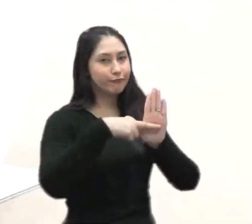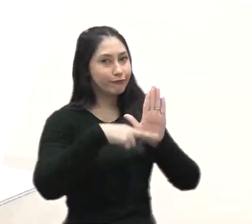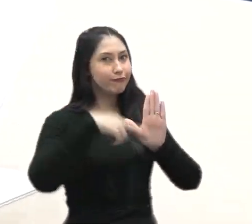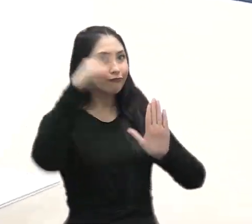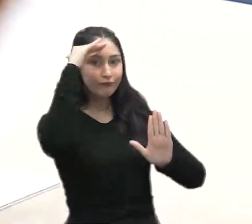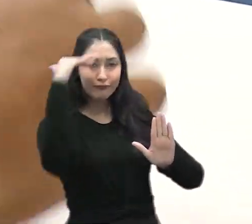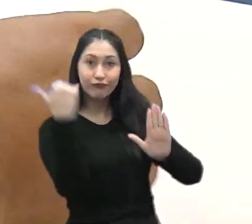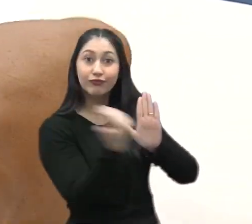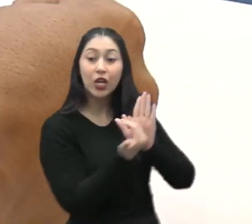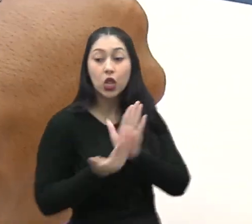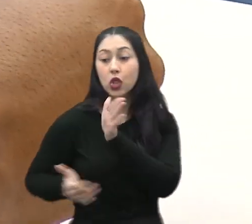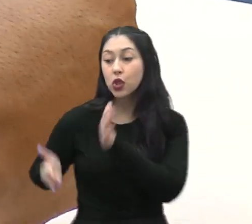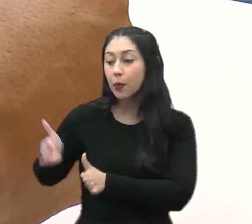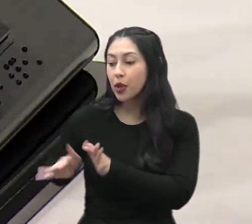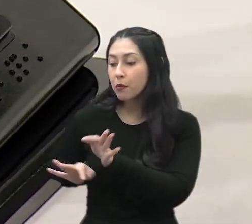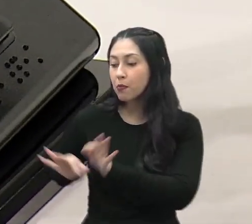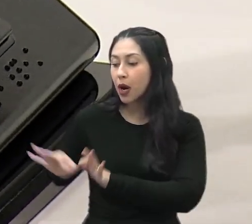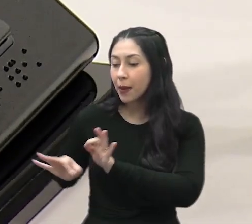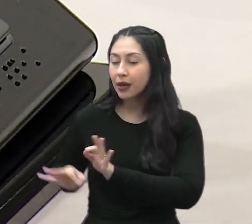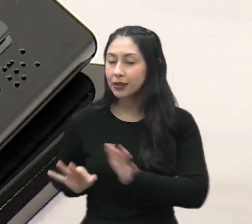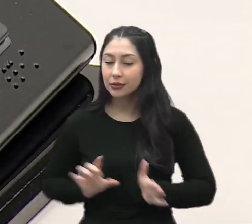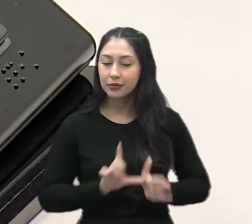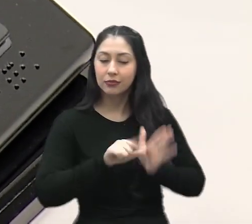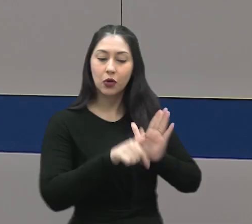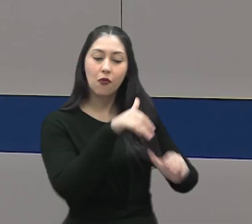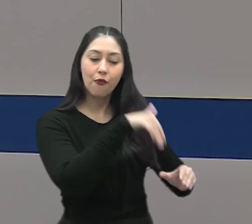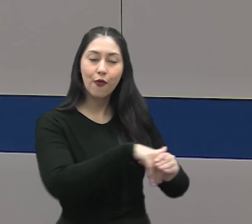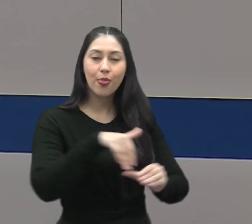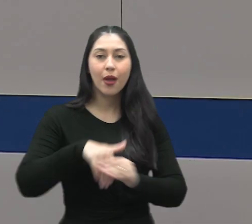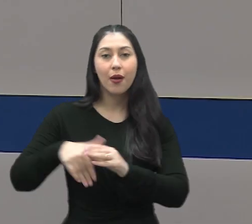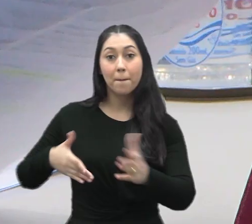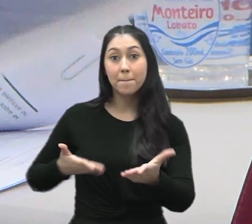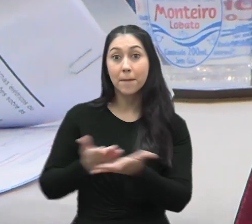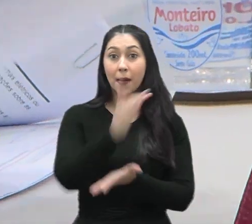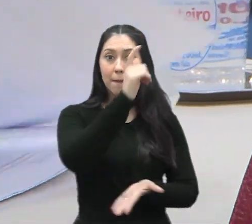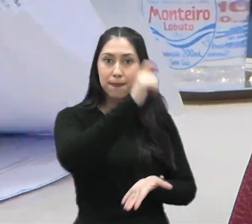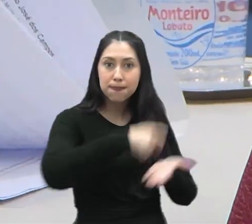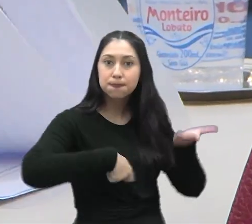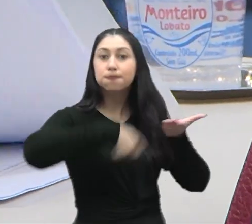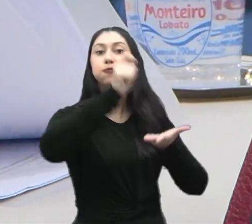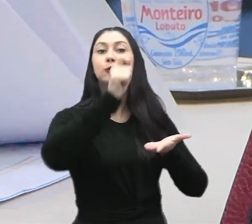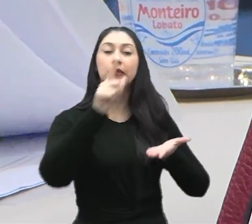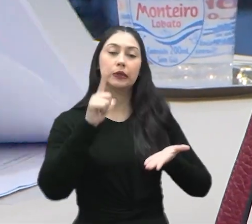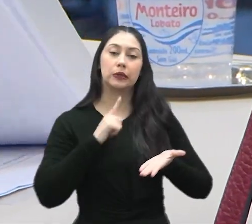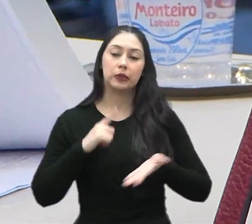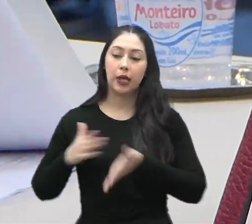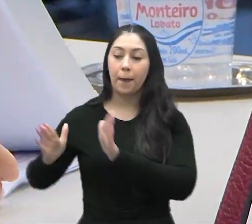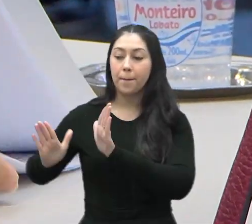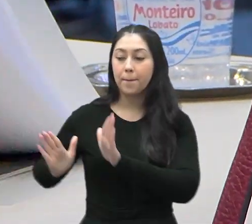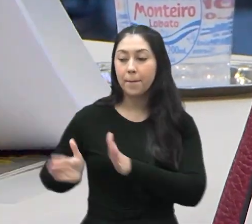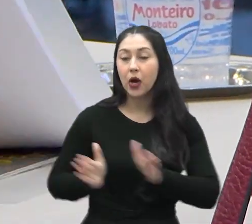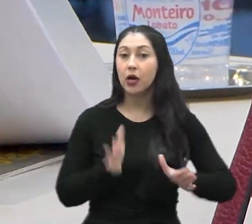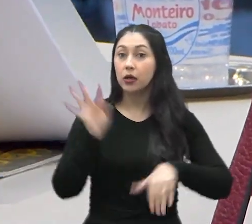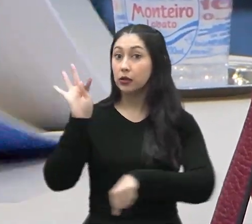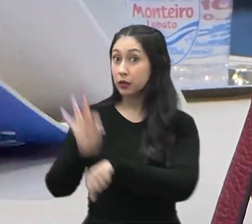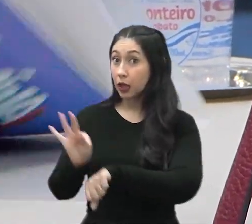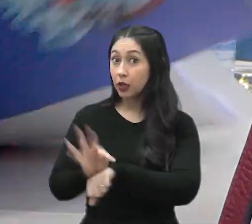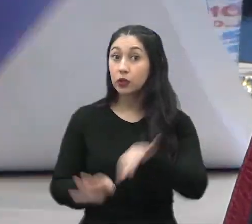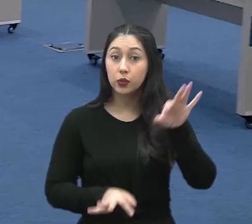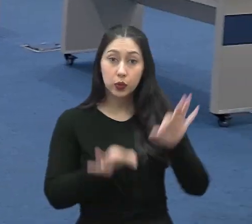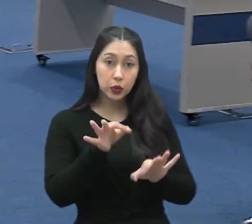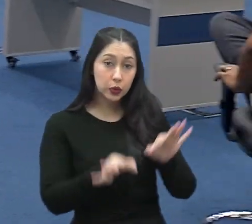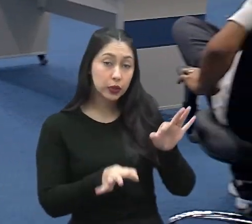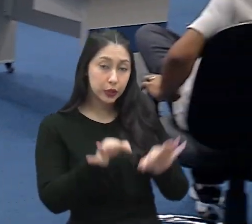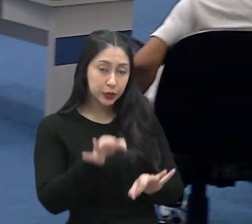regras desde a elaboração até a votação e a sanção. O processo envolve etapas técnicas e